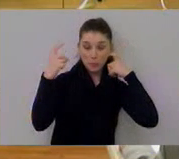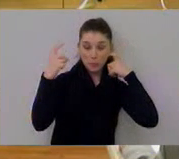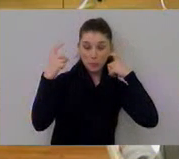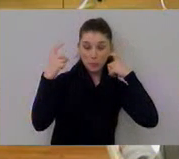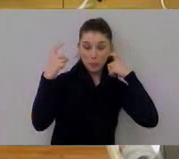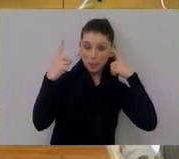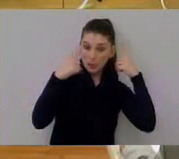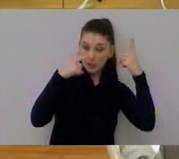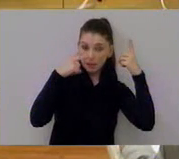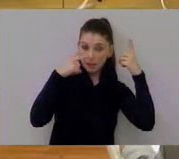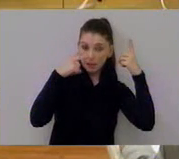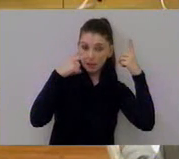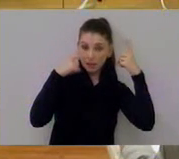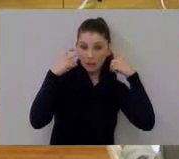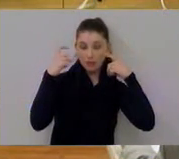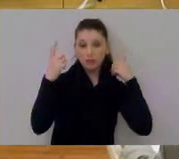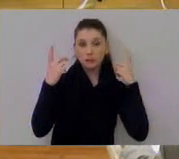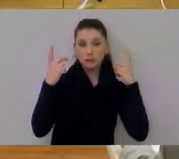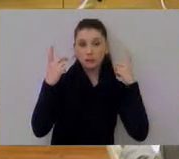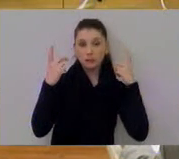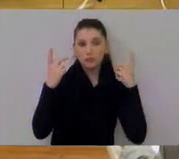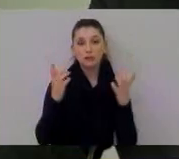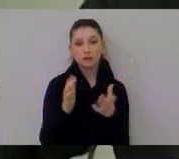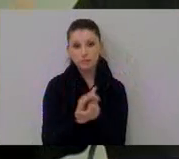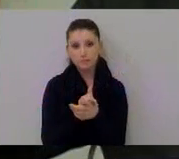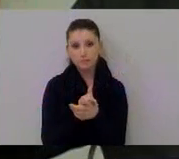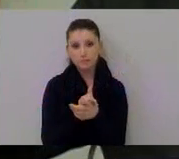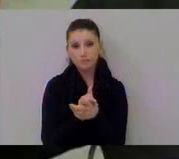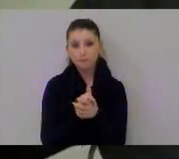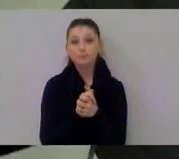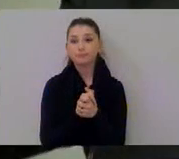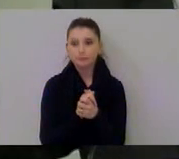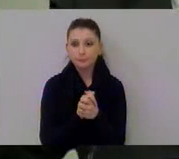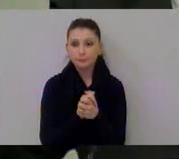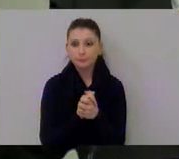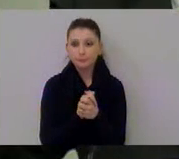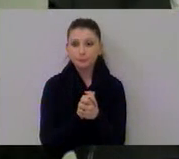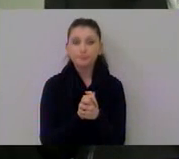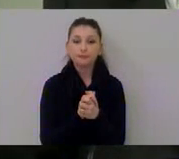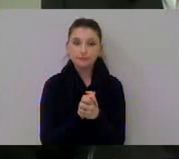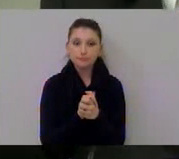só não foram consumados porque os dois